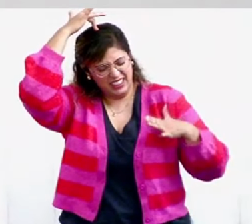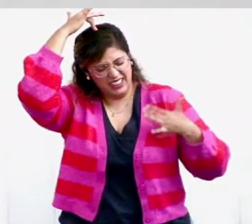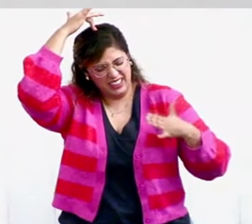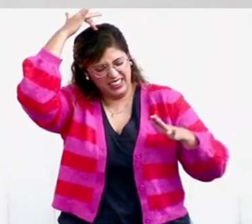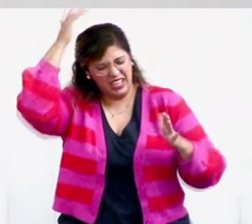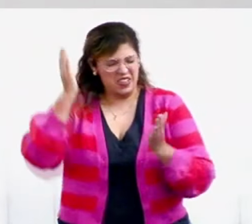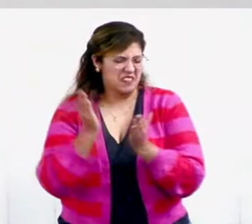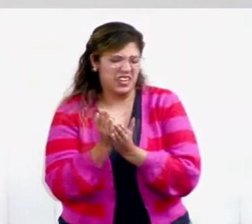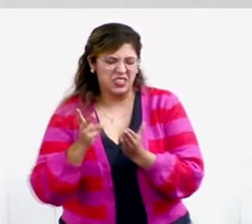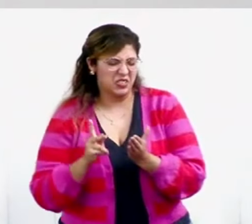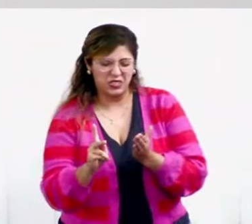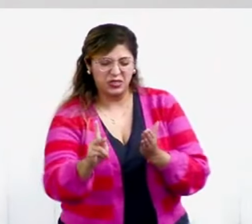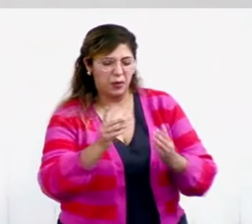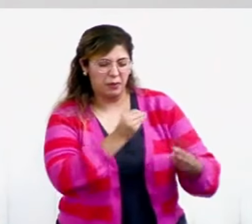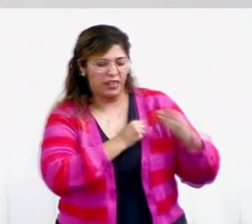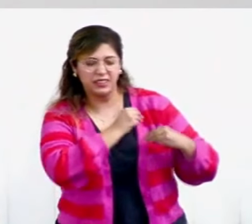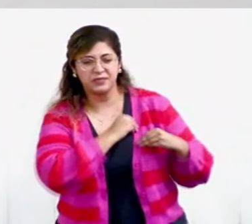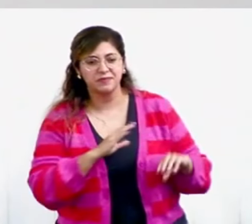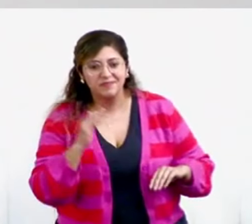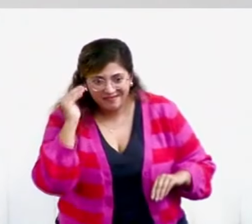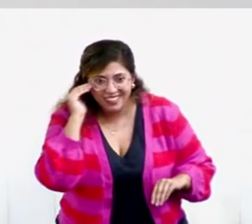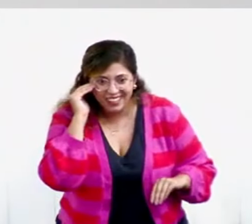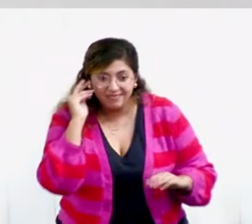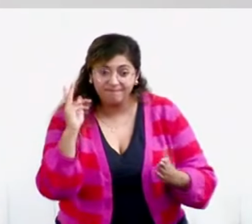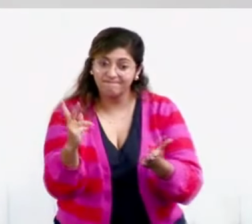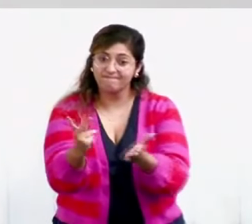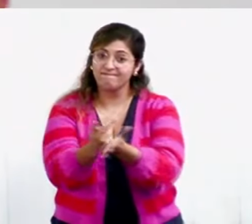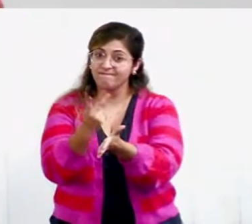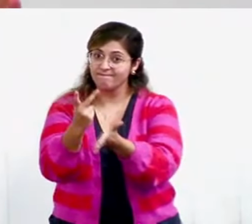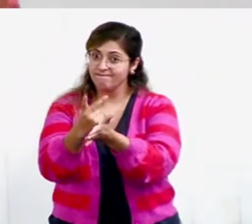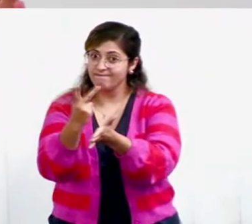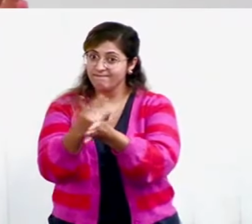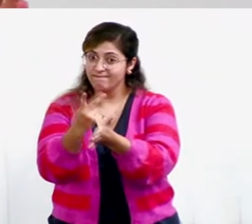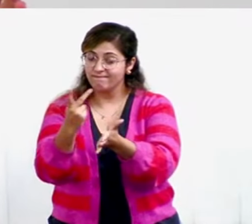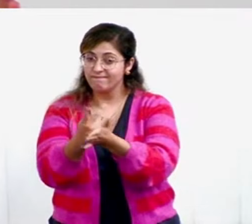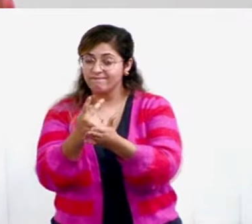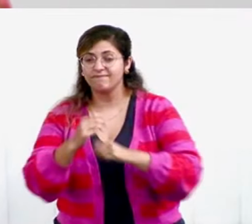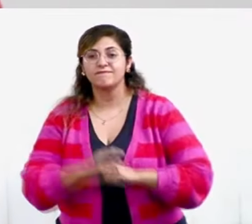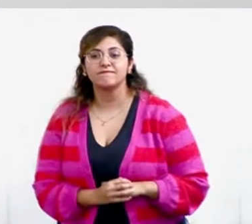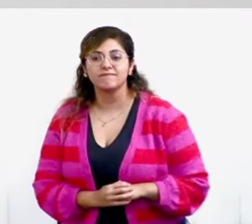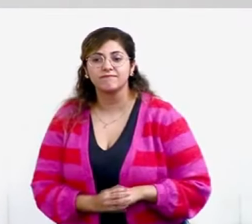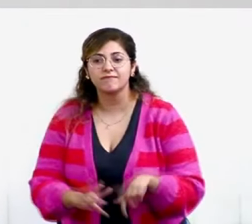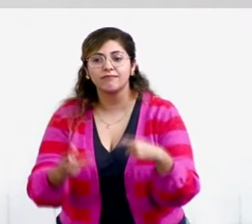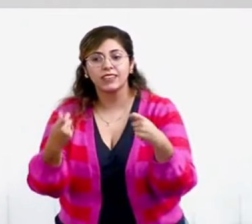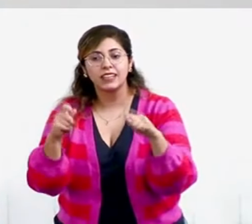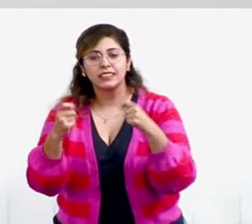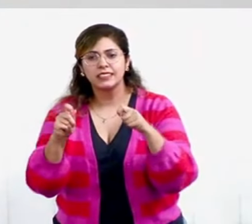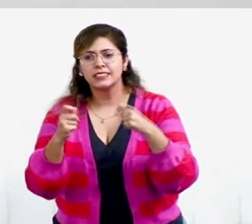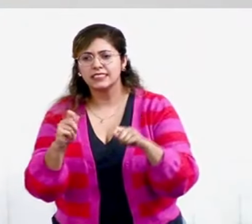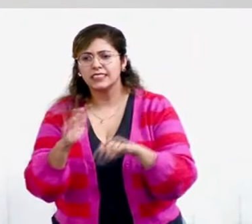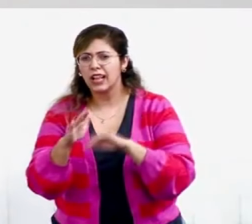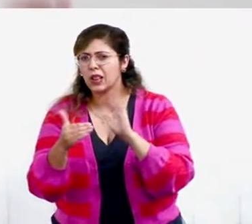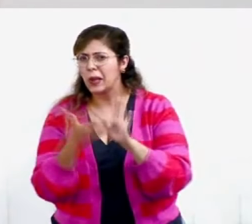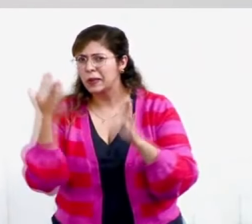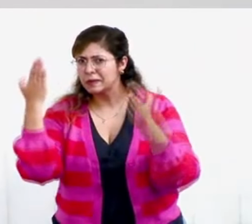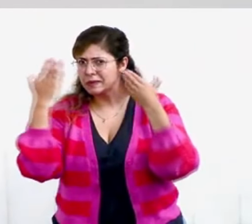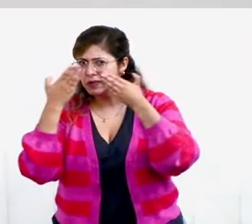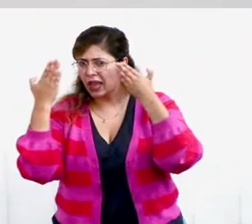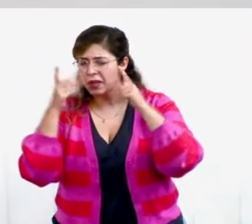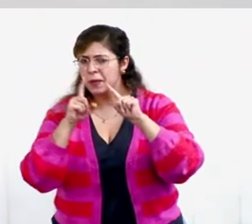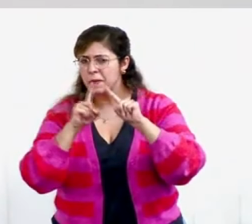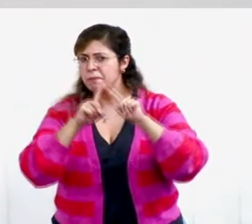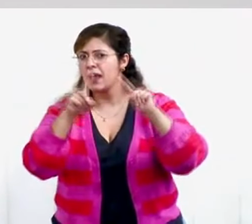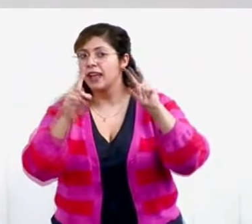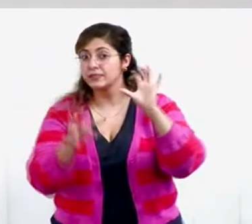mesmo. Mas ele precisa ser lembrado que, independente da sua cegueira, o juízo de